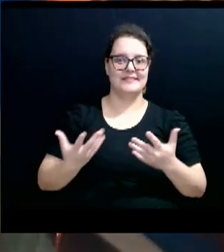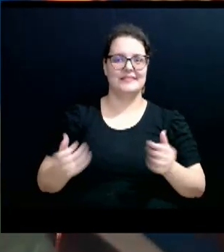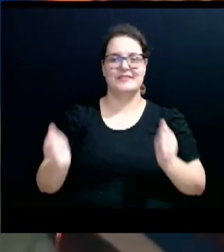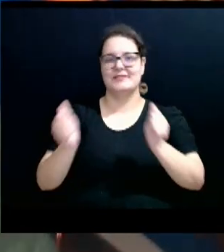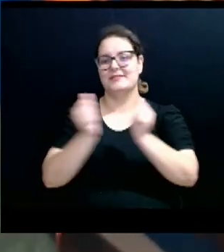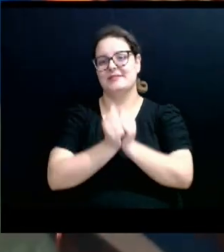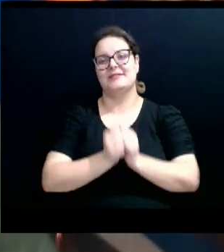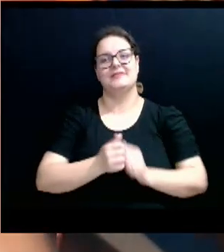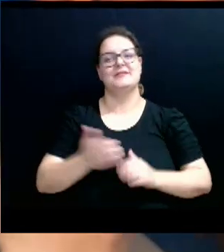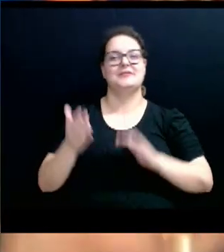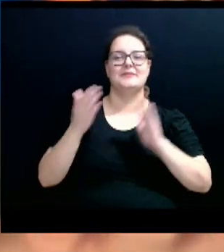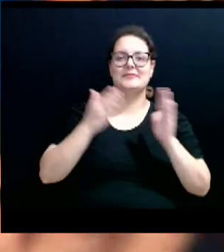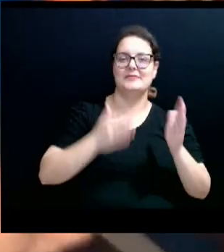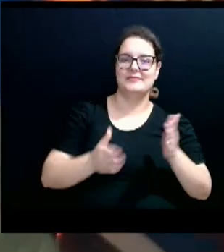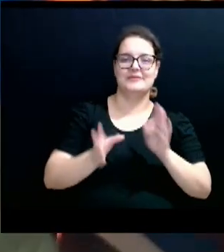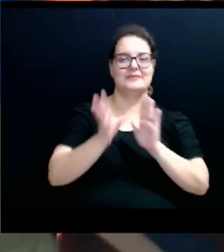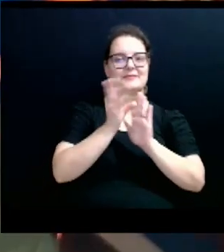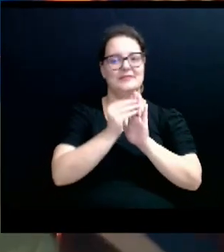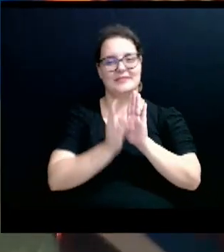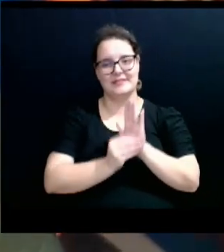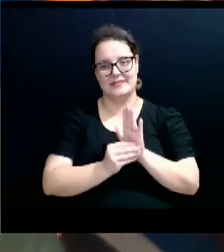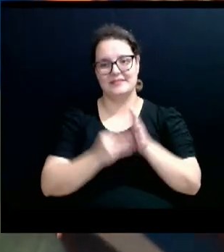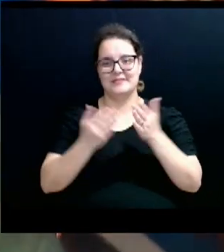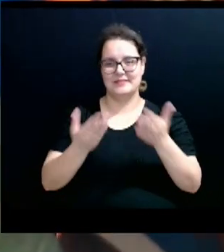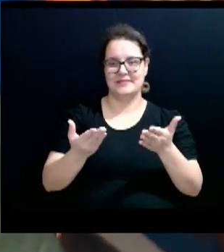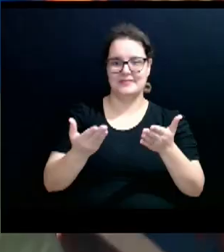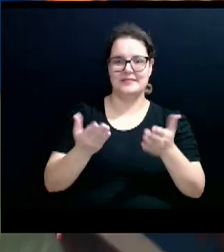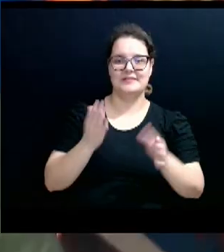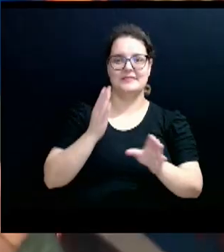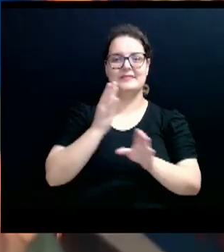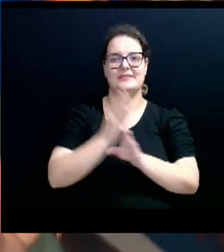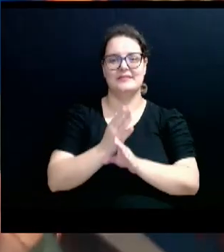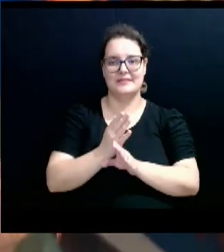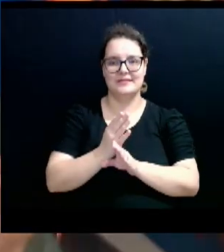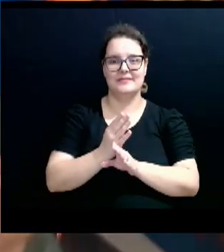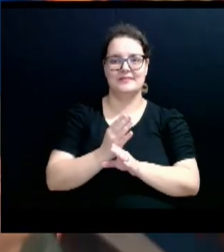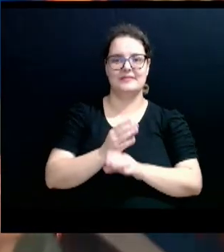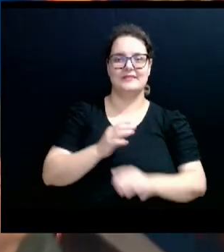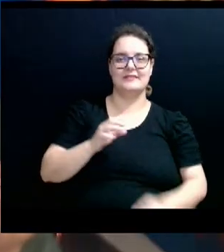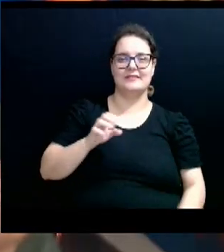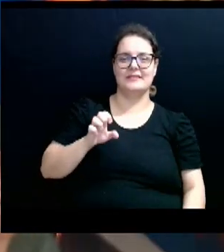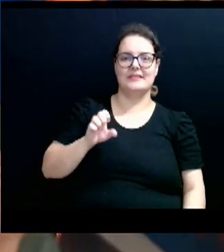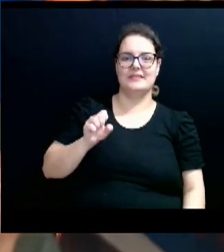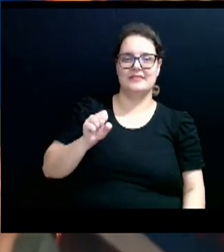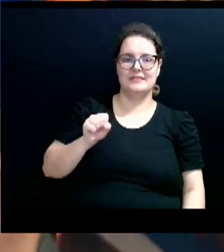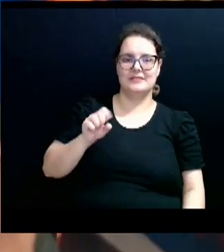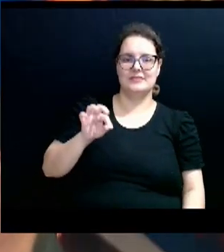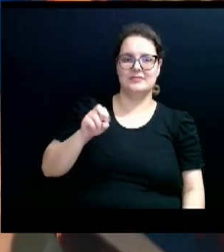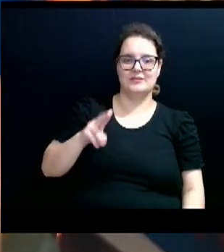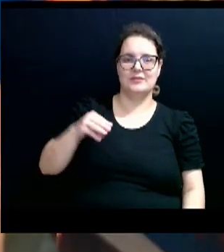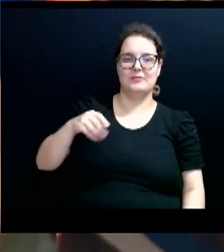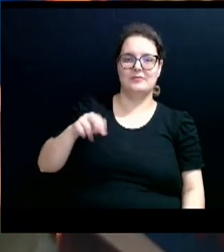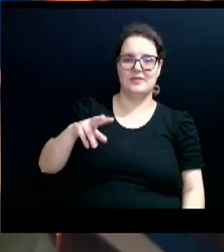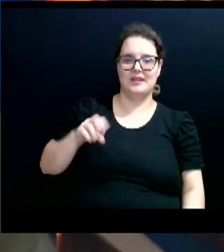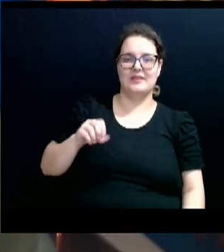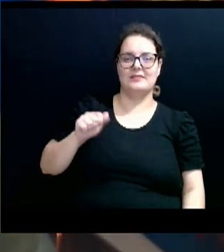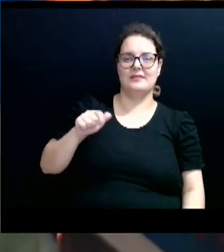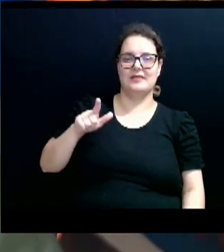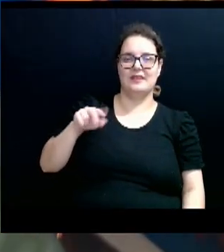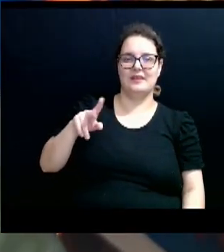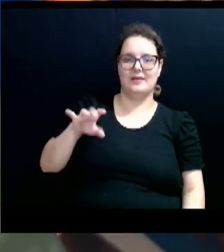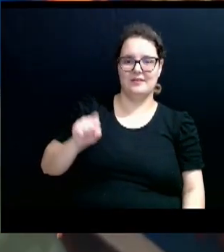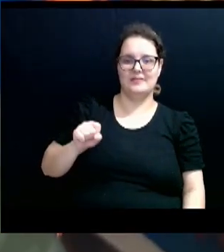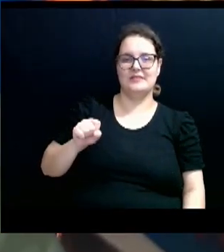de conteúdo, inclusive vocês me acham pelo Sou Mari Alves, SOUL Mari Alves,